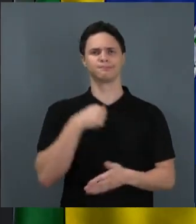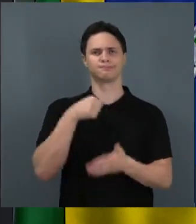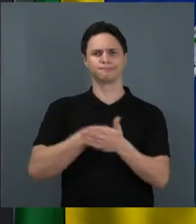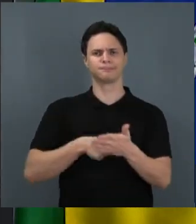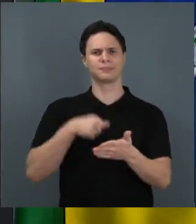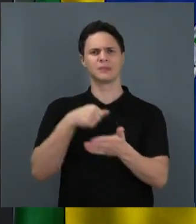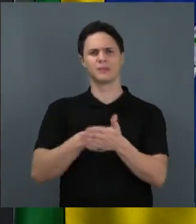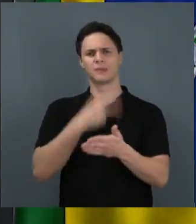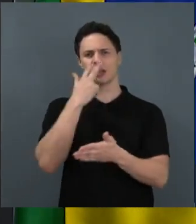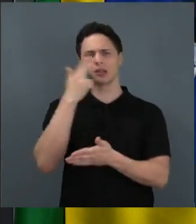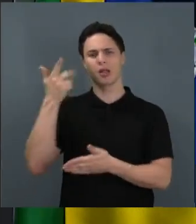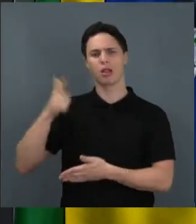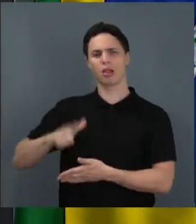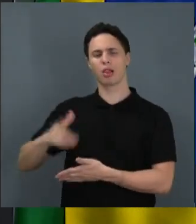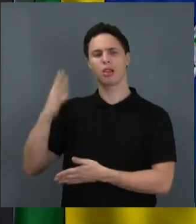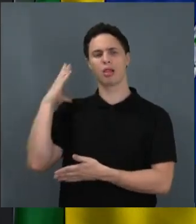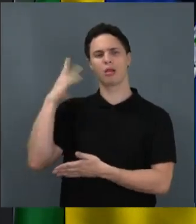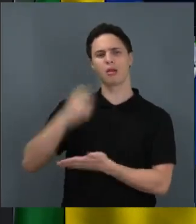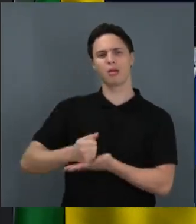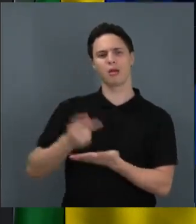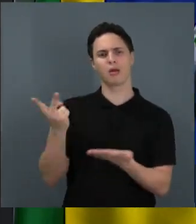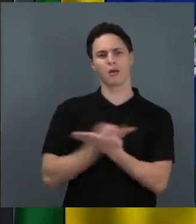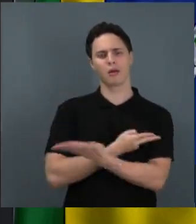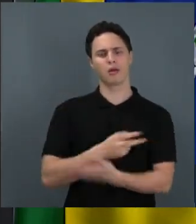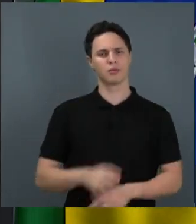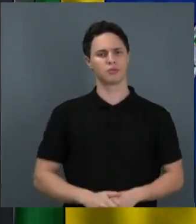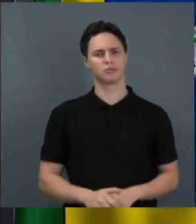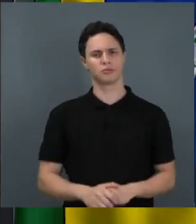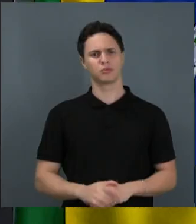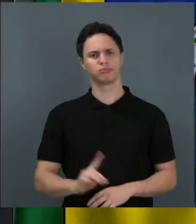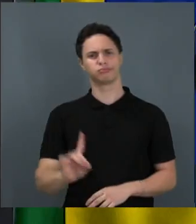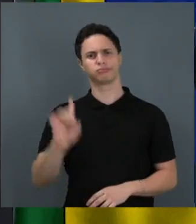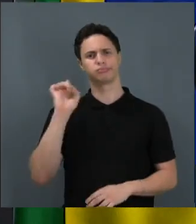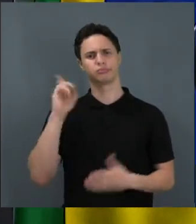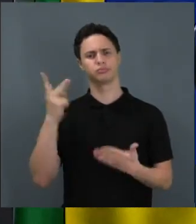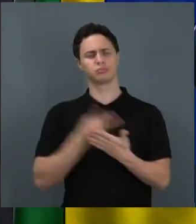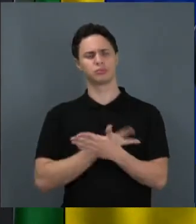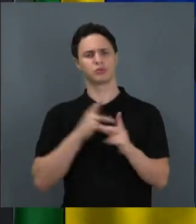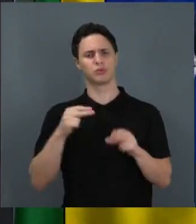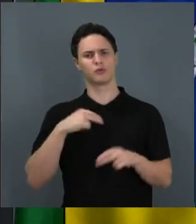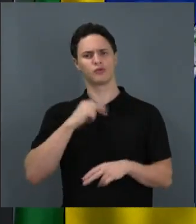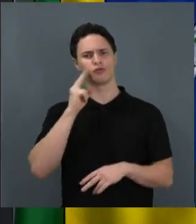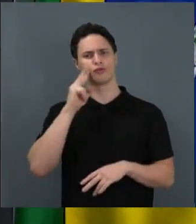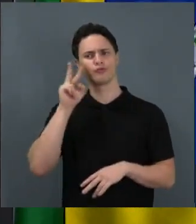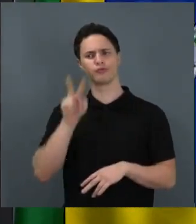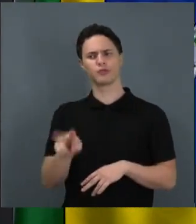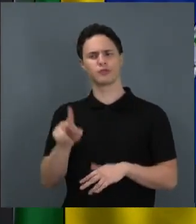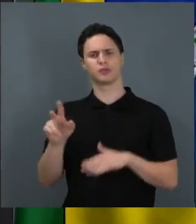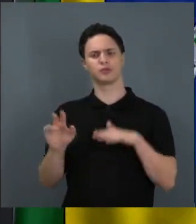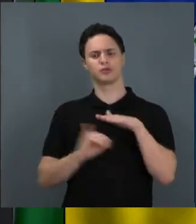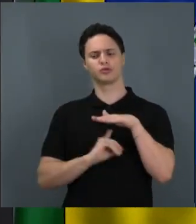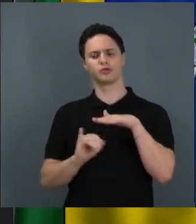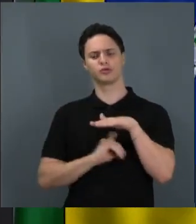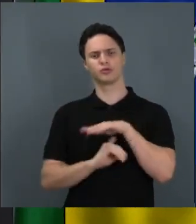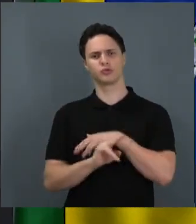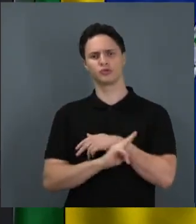errar. Num passado não tão distante, nós assistimos uma instituição